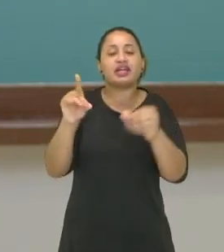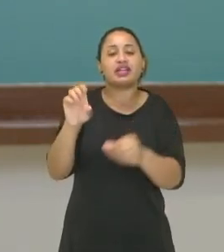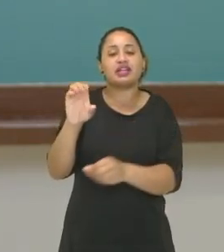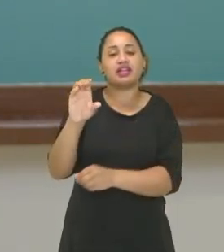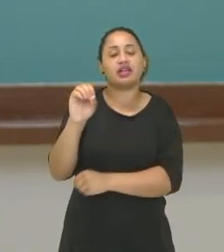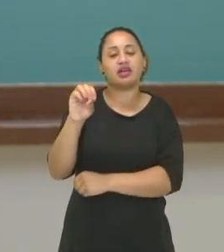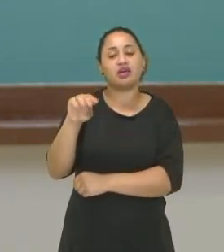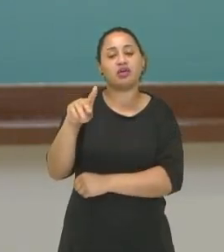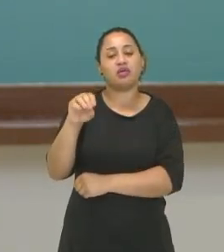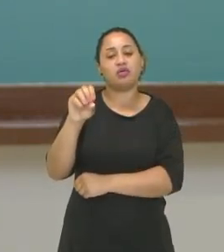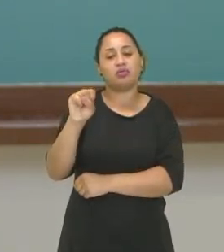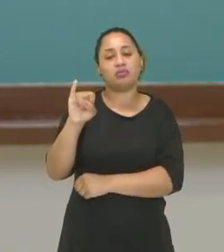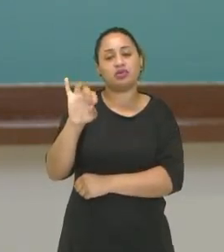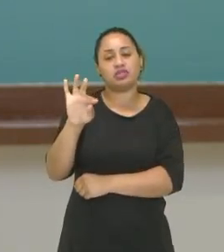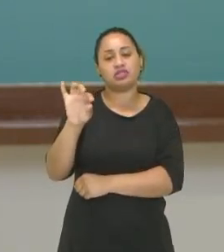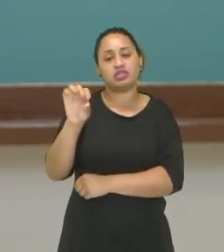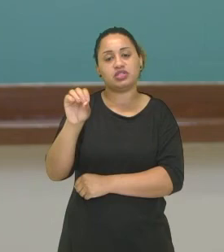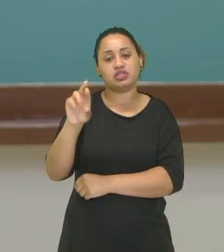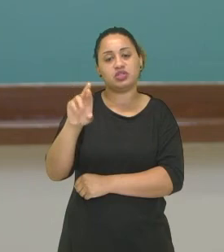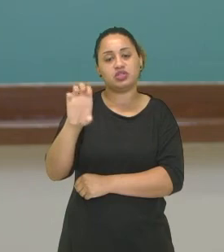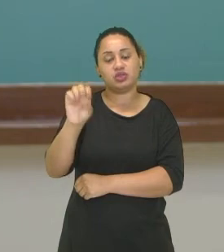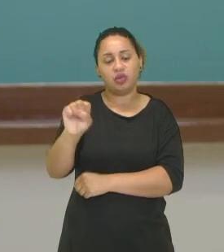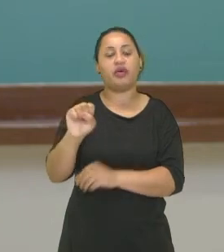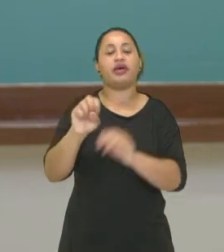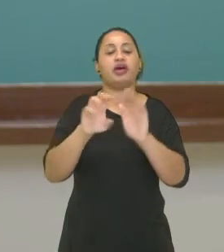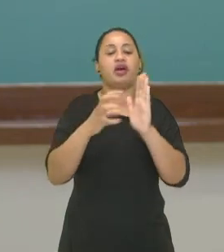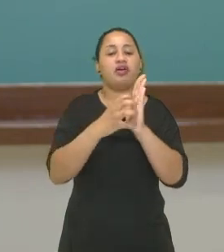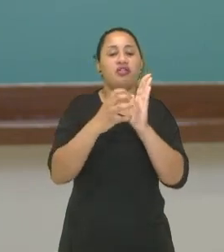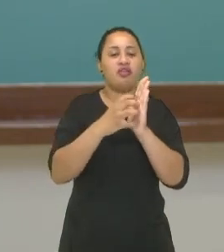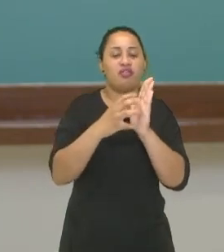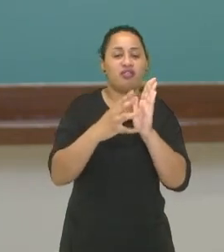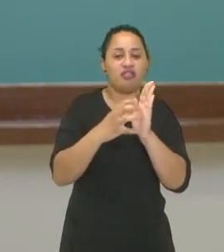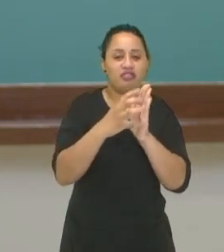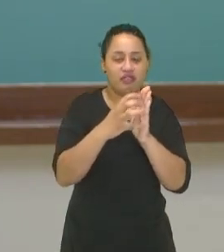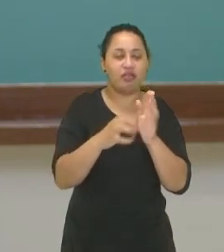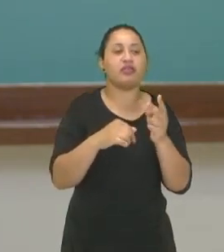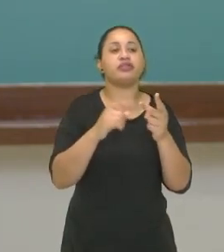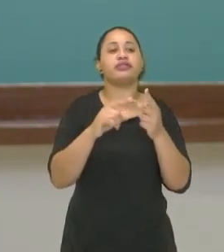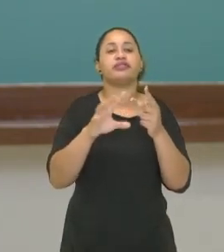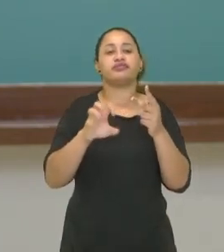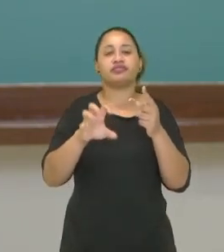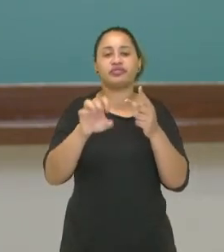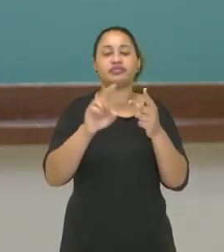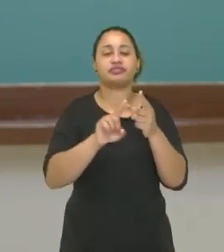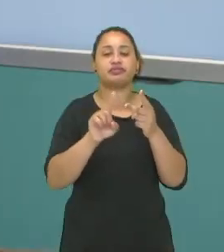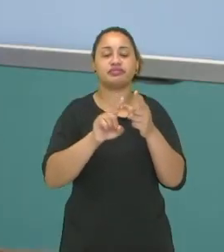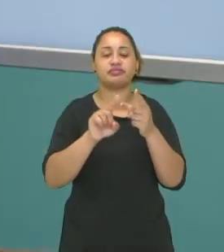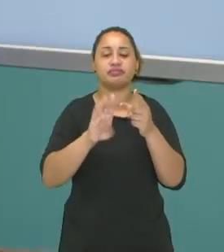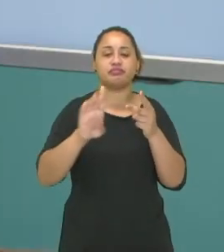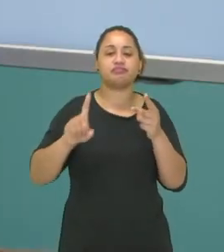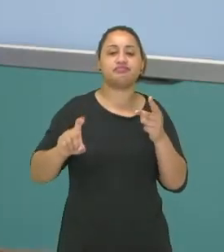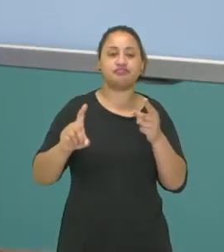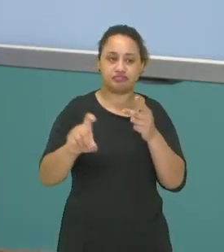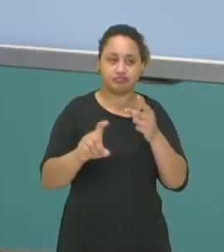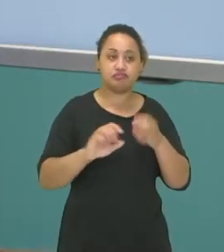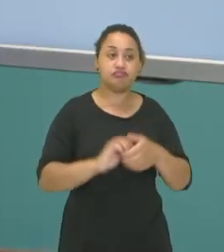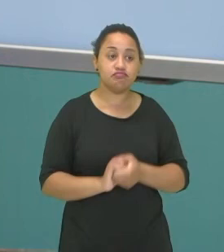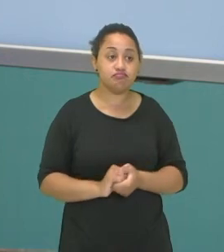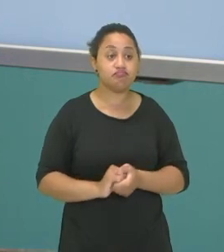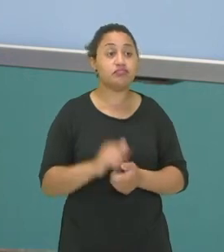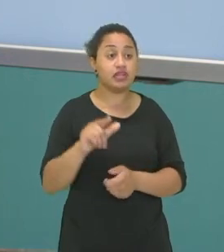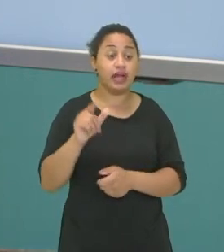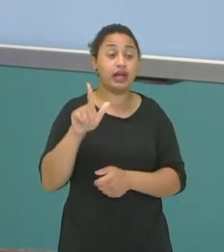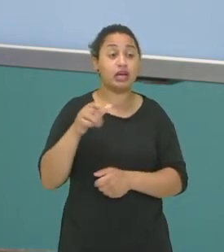aos fungos que também estão presentes, as bactérias também estão presentes nesse processo, fazendo a reciclagem, né? Os decompositores são uma